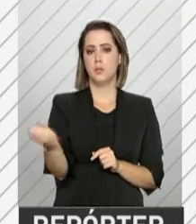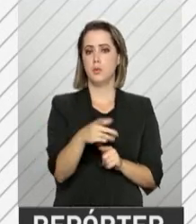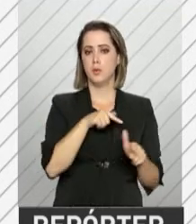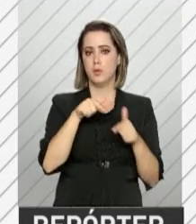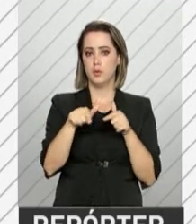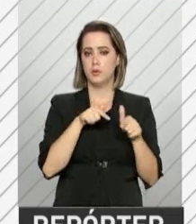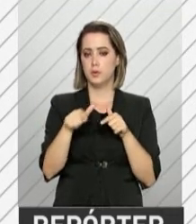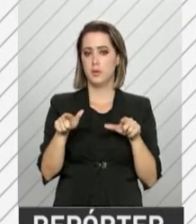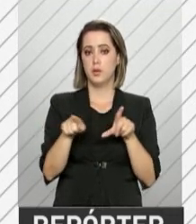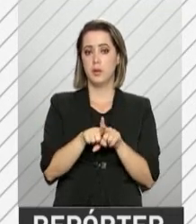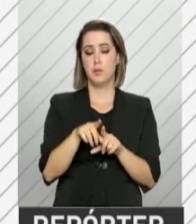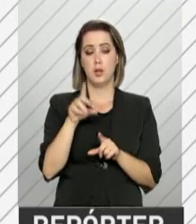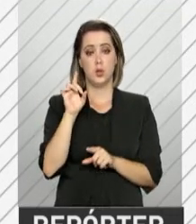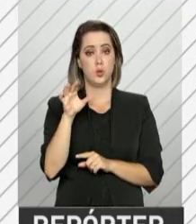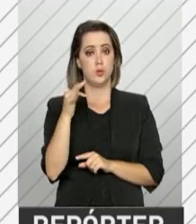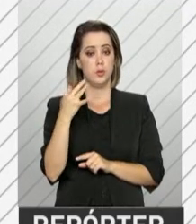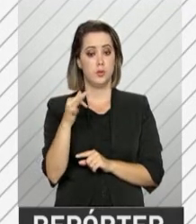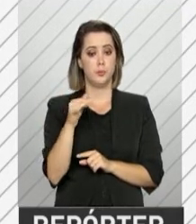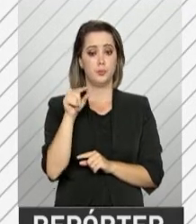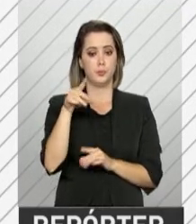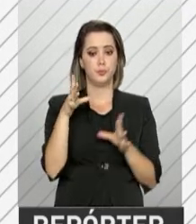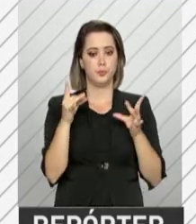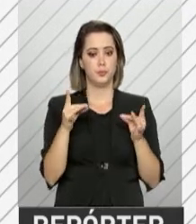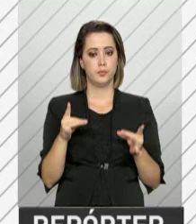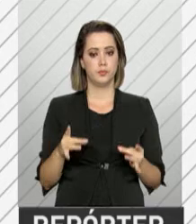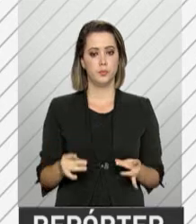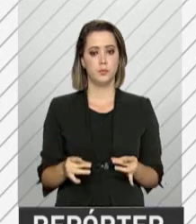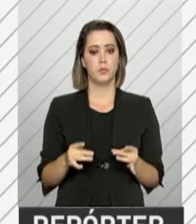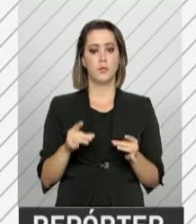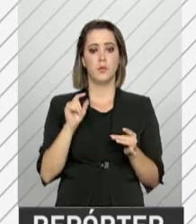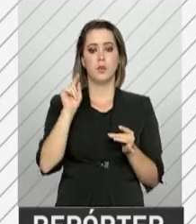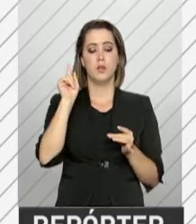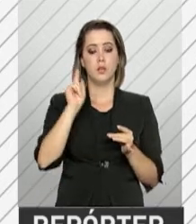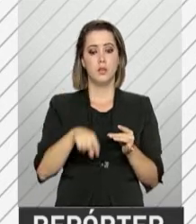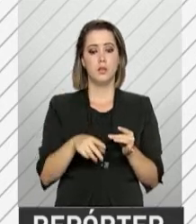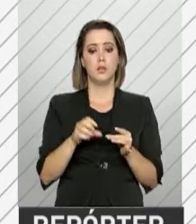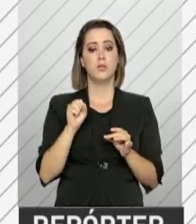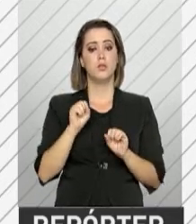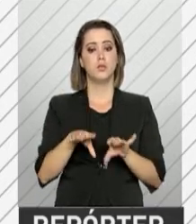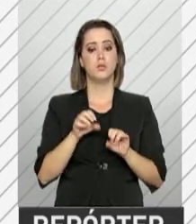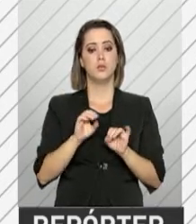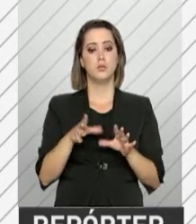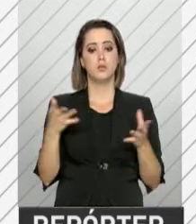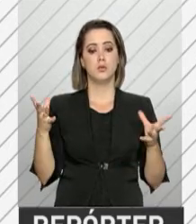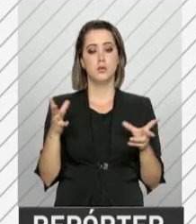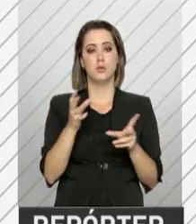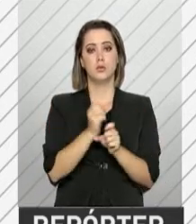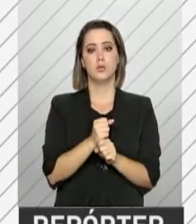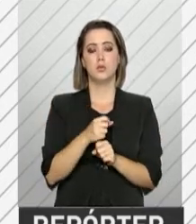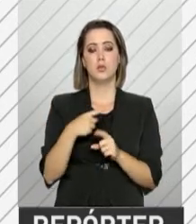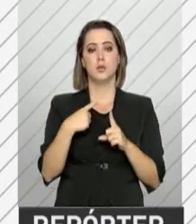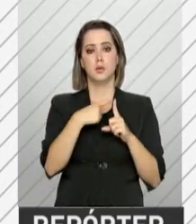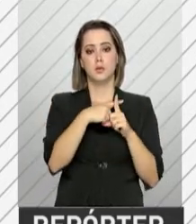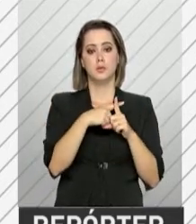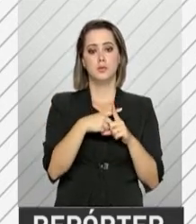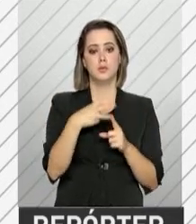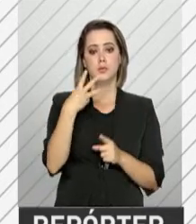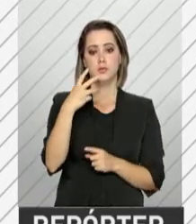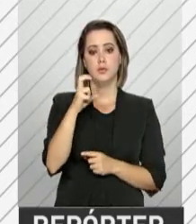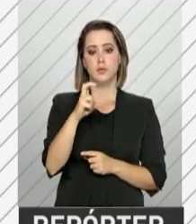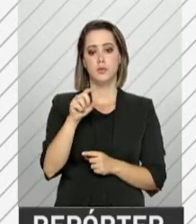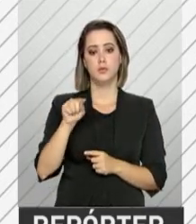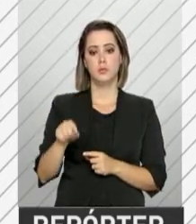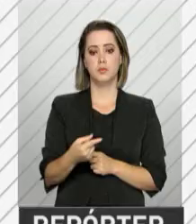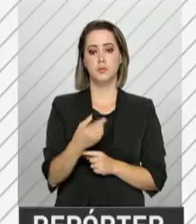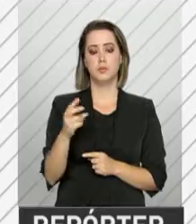só em fevereiro. O destaque dentro do setor de serviços ficou com o ensino, que fechou o mês com saldo positivo de